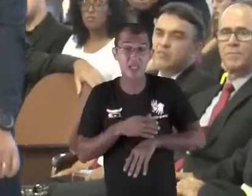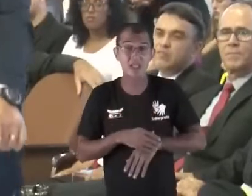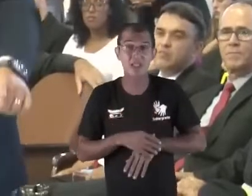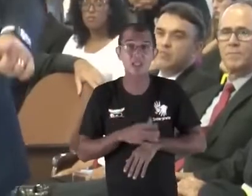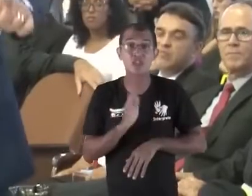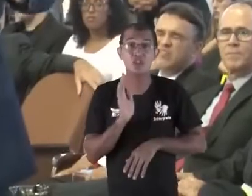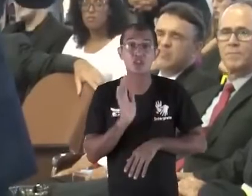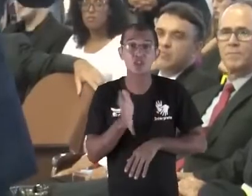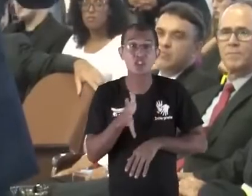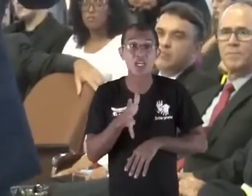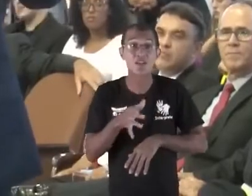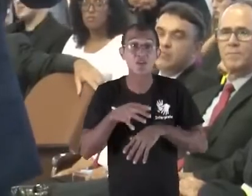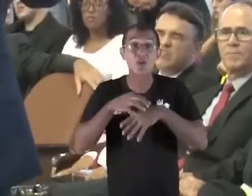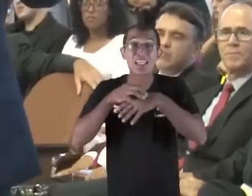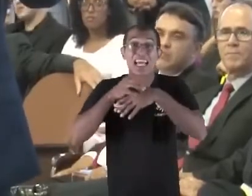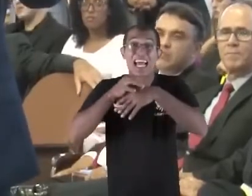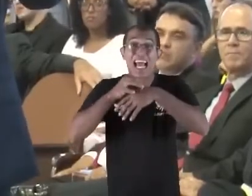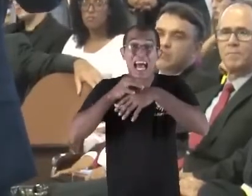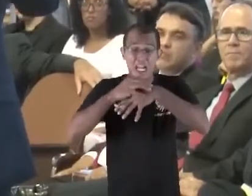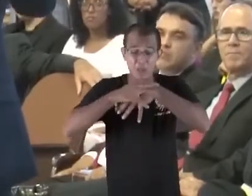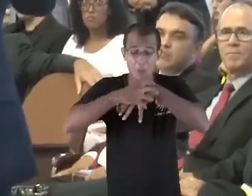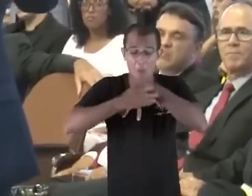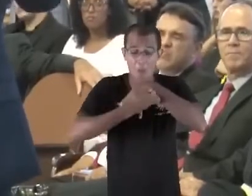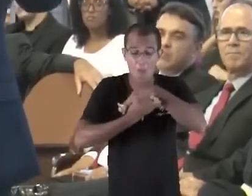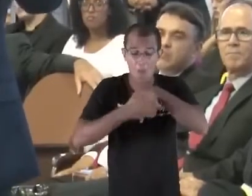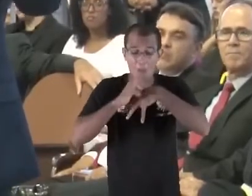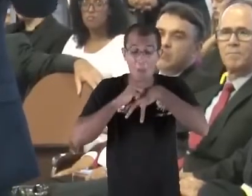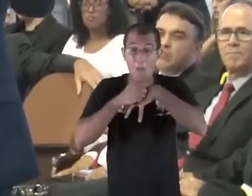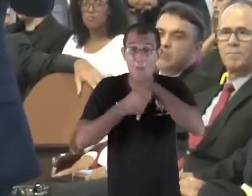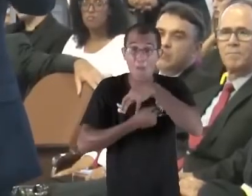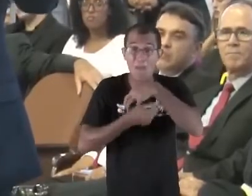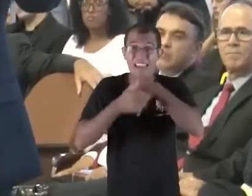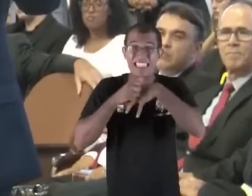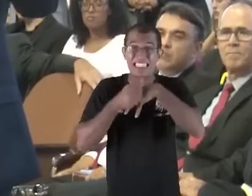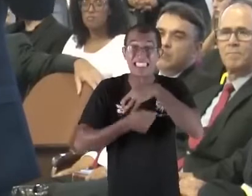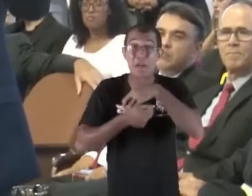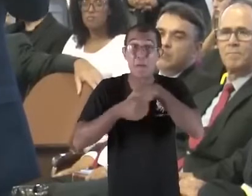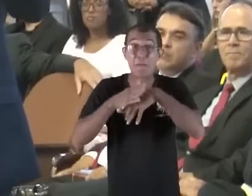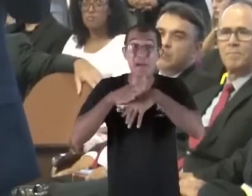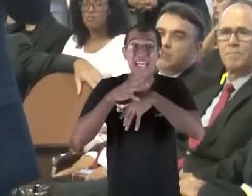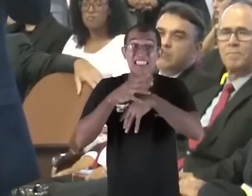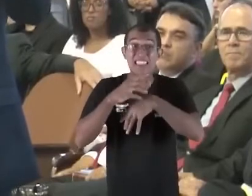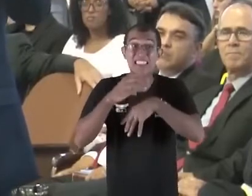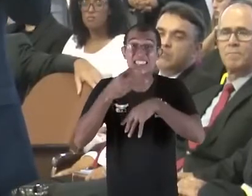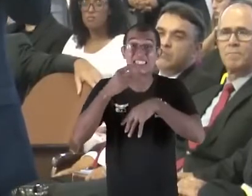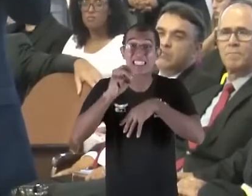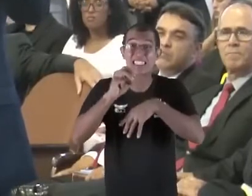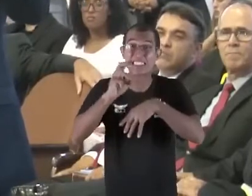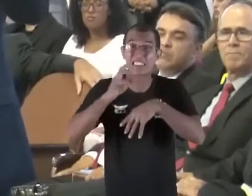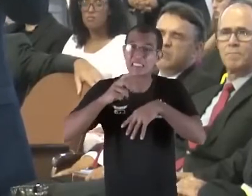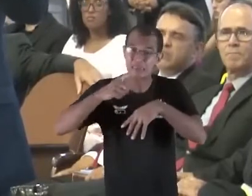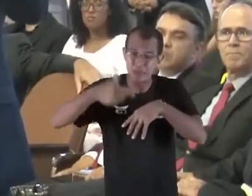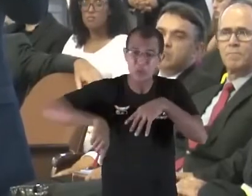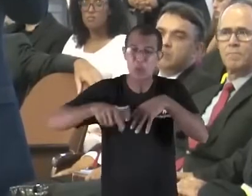Já ficou na carne viva mais de 30 vezes.